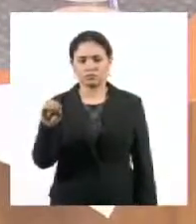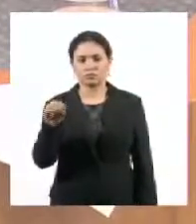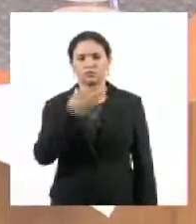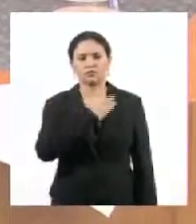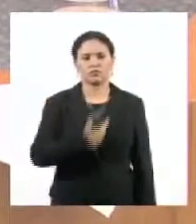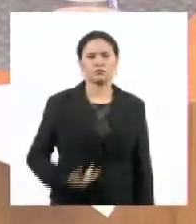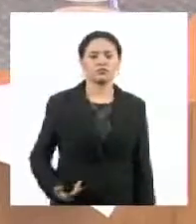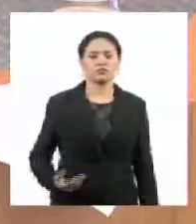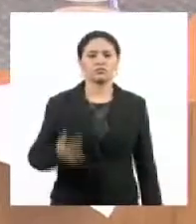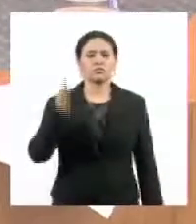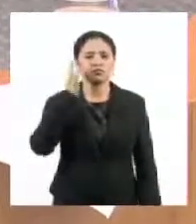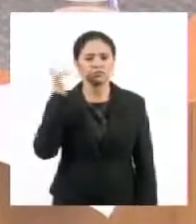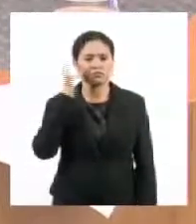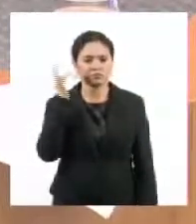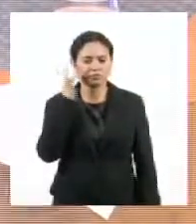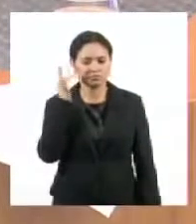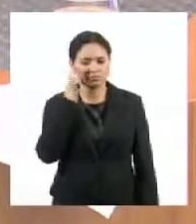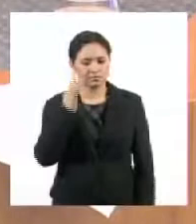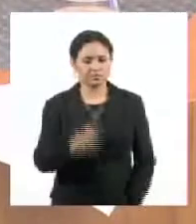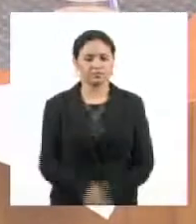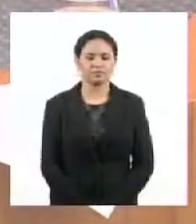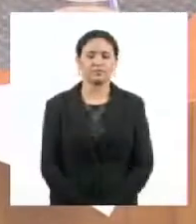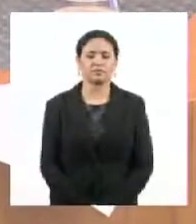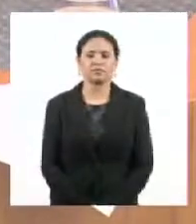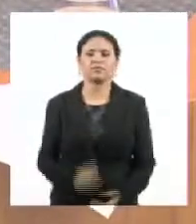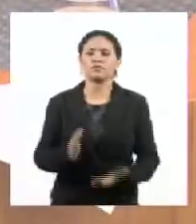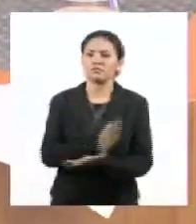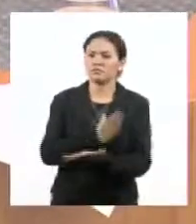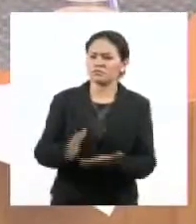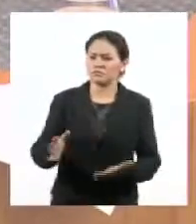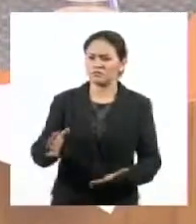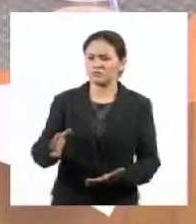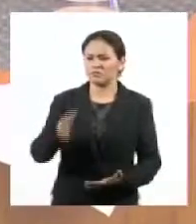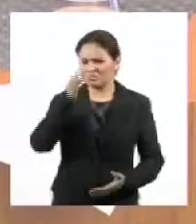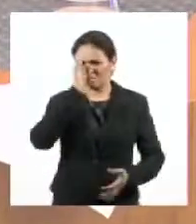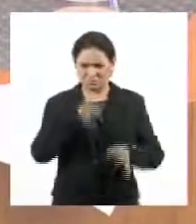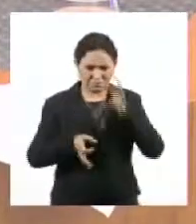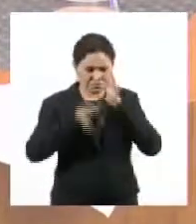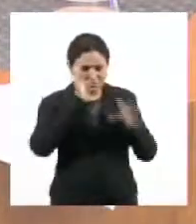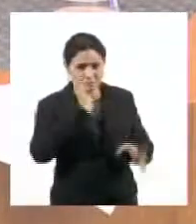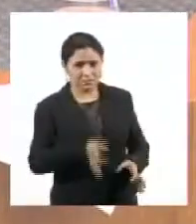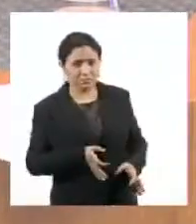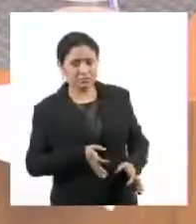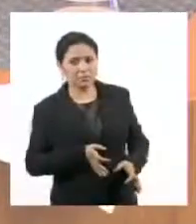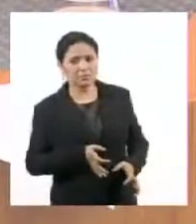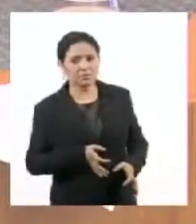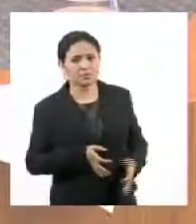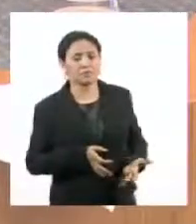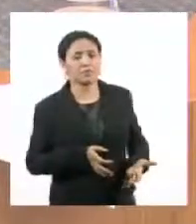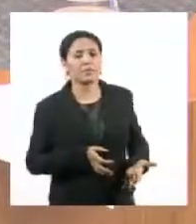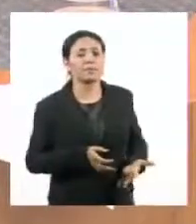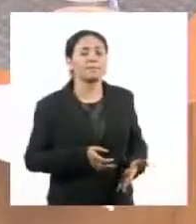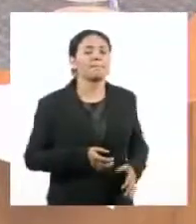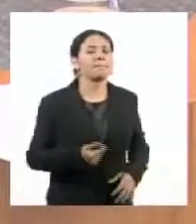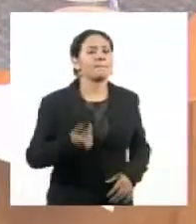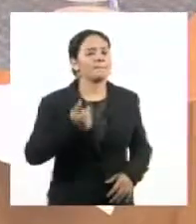Muitas vezes me criticam pelo meu posicionamento, talvez de independência, mas por não ter me aproveitado, não ter me